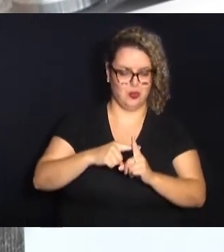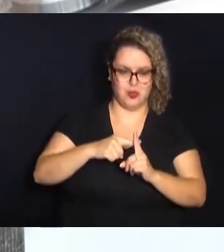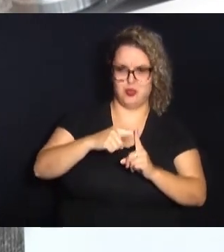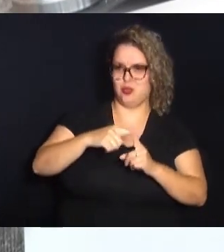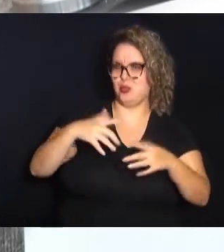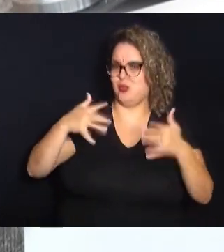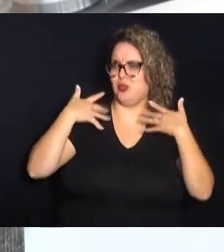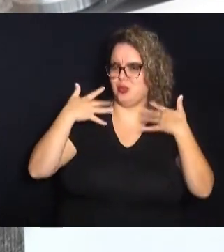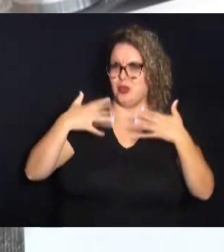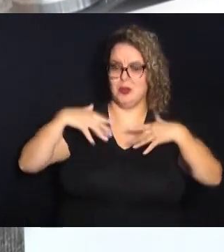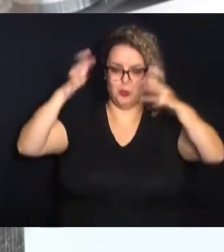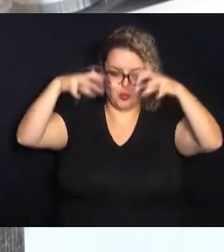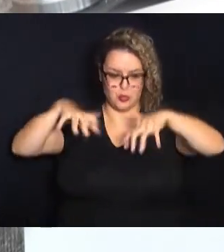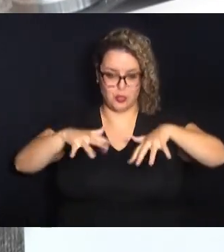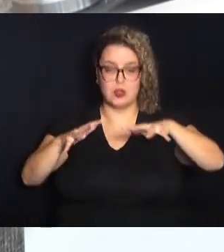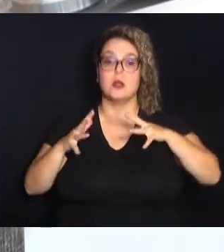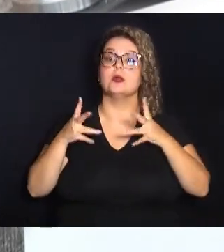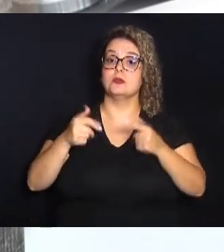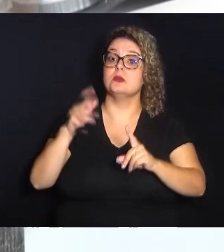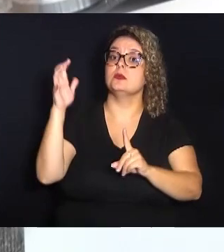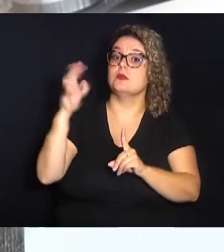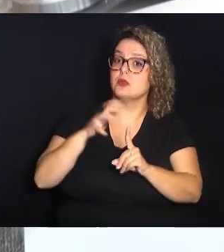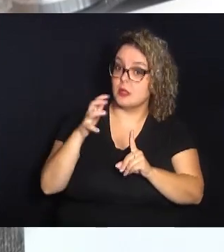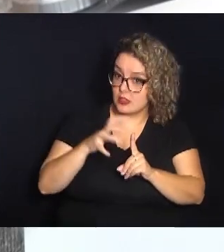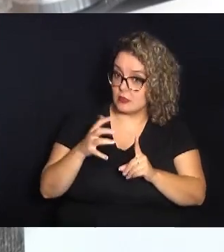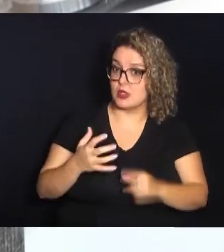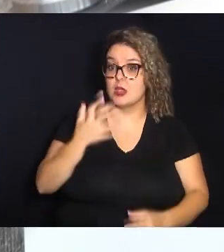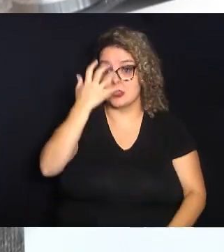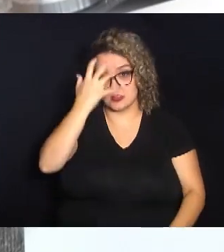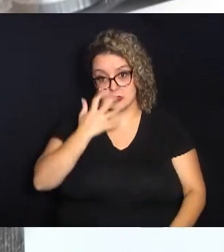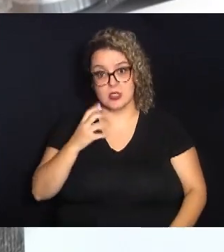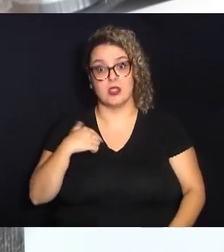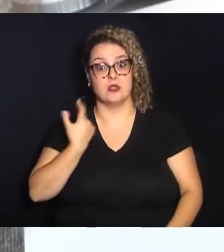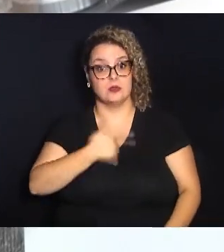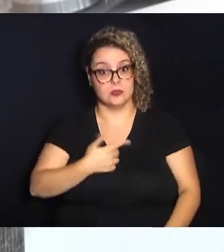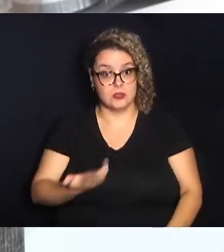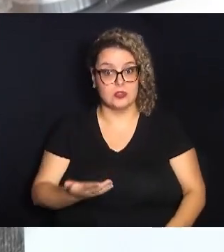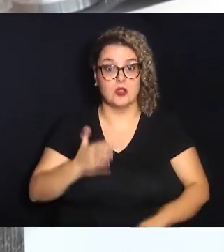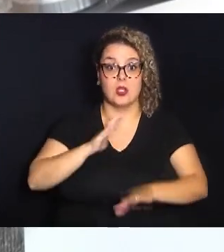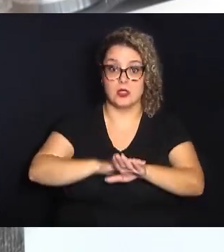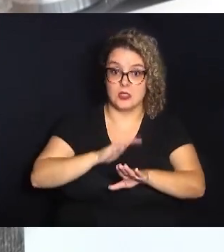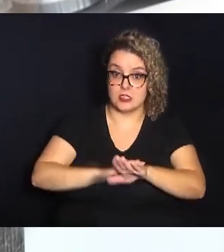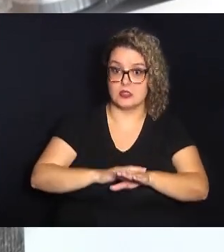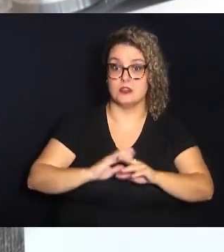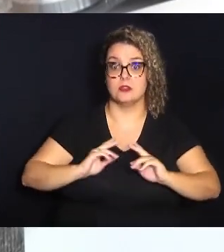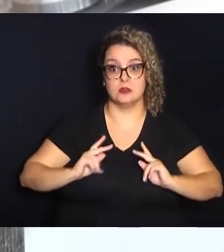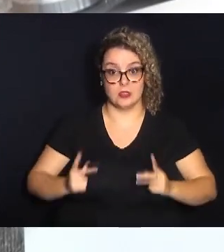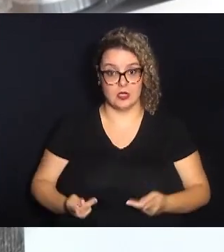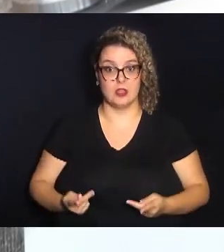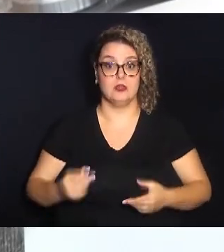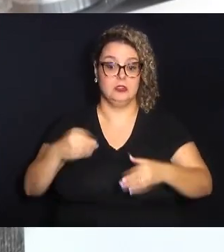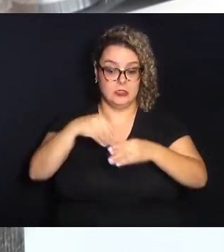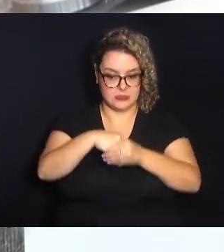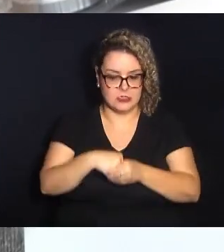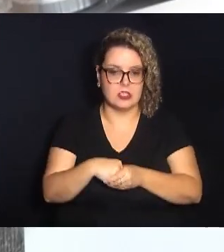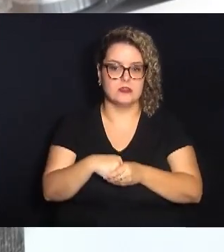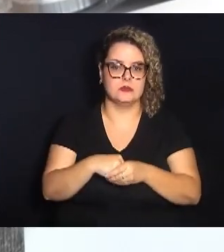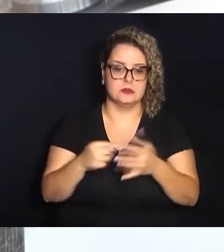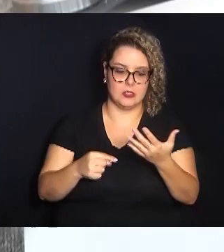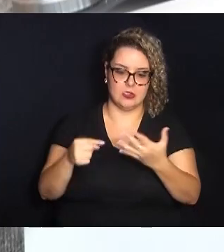altas temperaturas das enchentes isso tudo é um impacto muito sério que a gente que a ação do homem